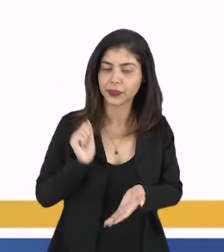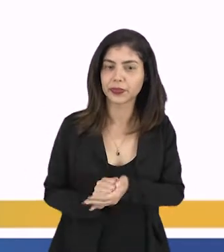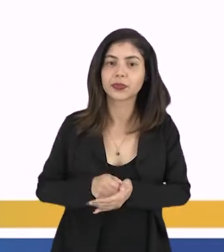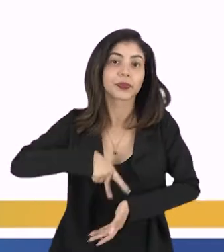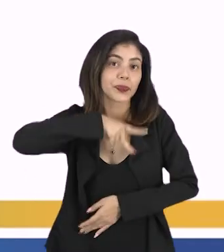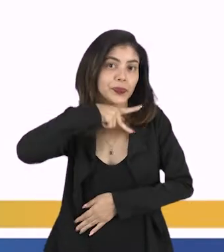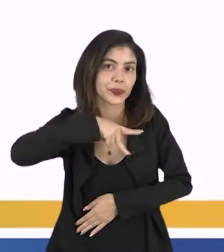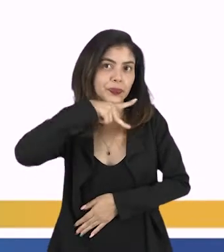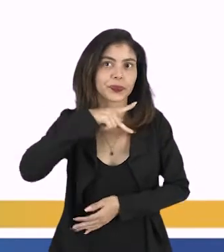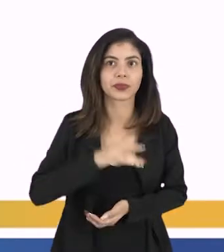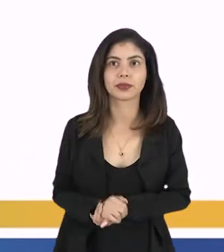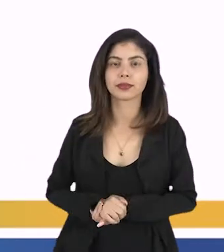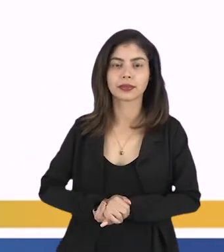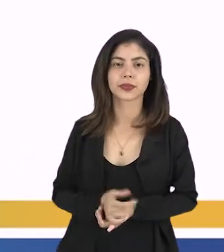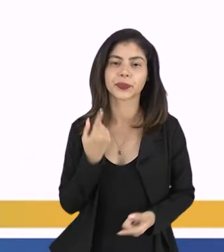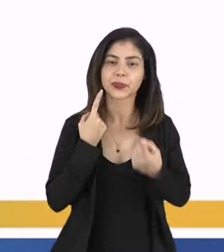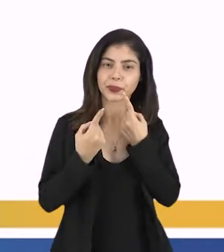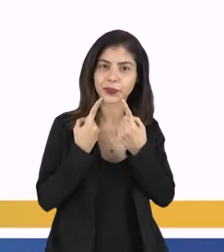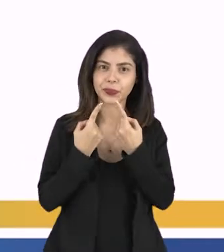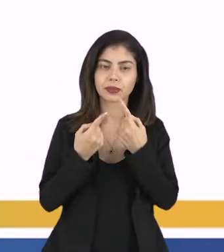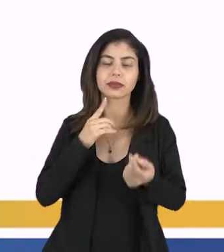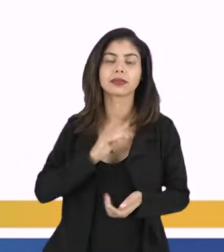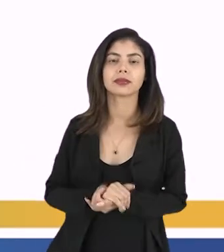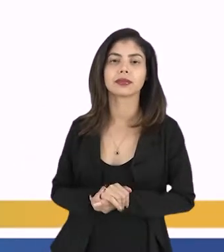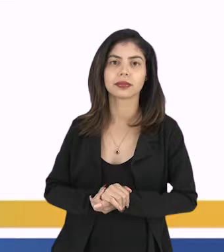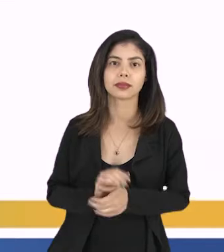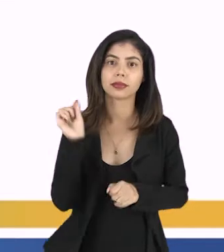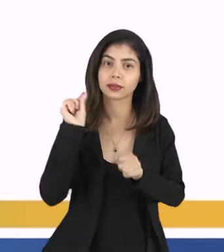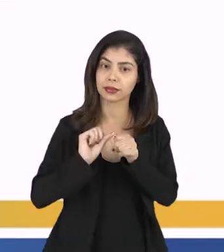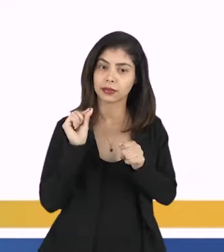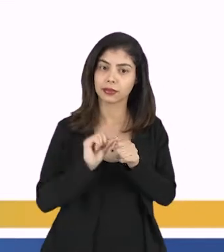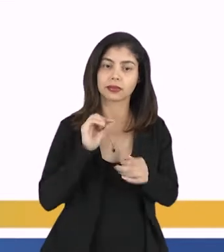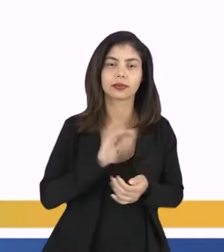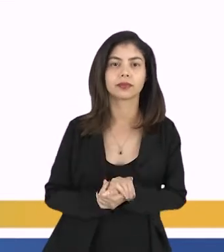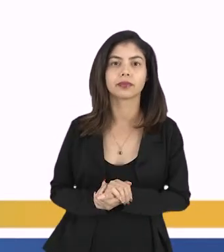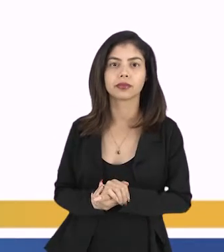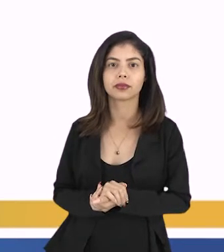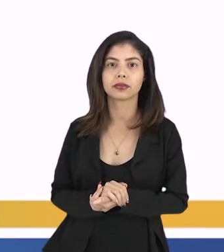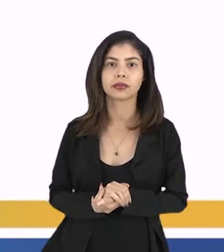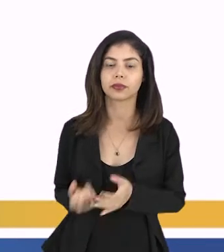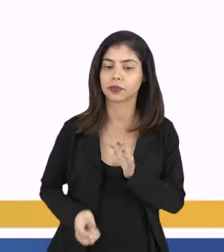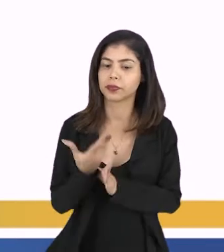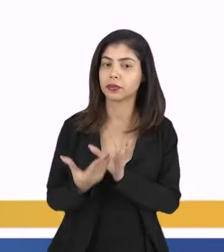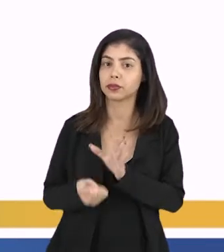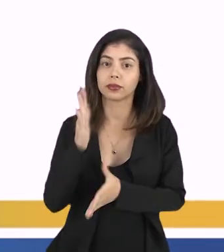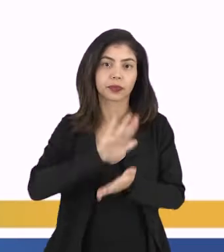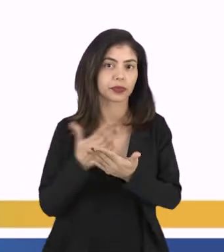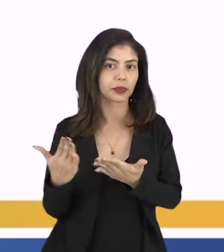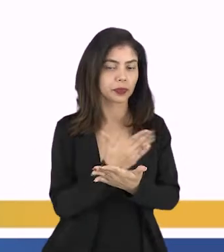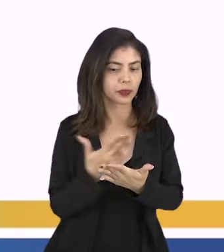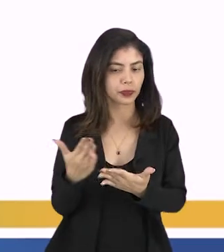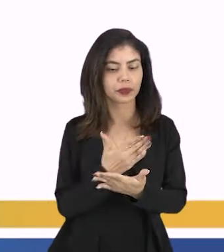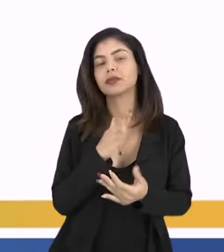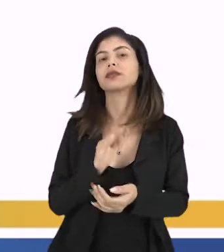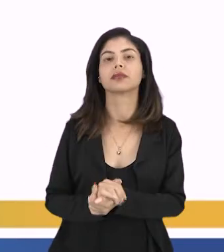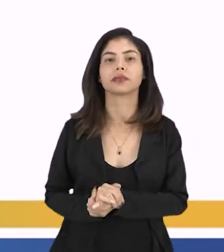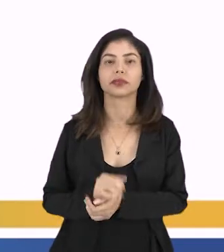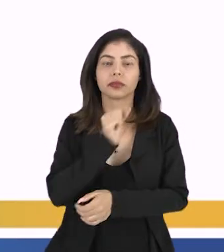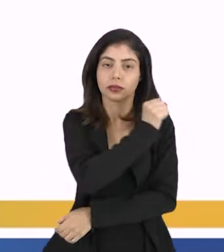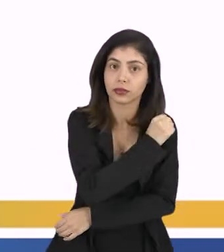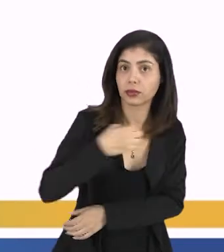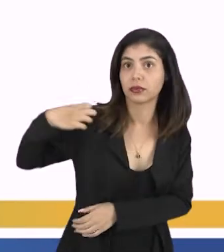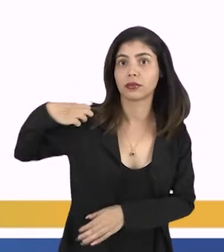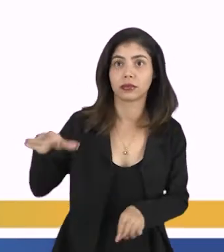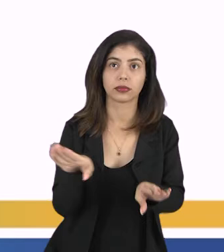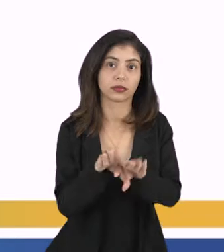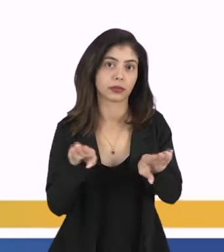Platão, que vai pegar as conversas, os diálogos, e vai fazer vai produzir os seus livros. Mais tarde, posteriormente, Aristóteles também